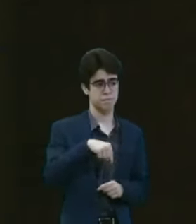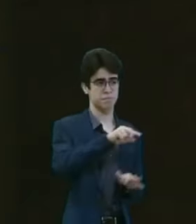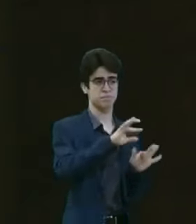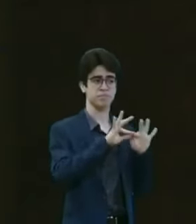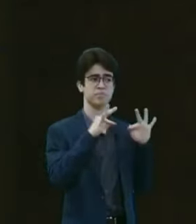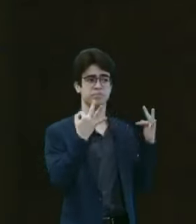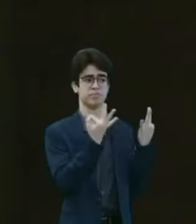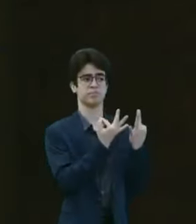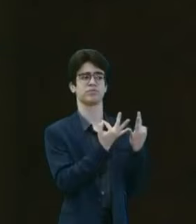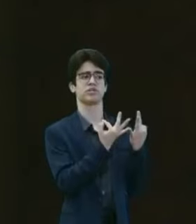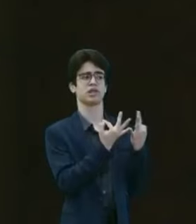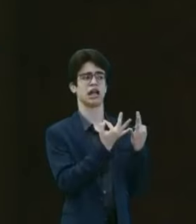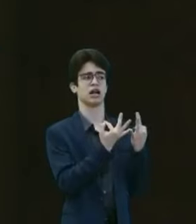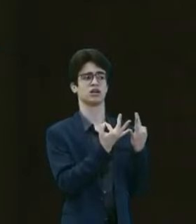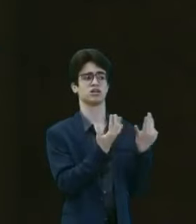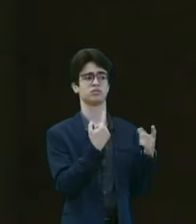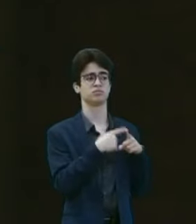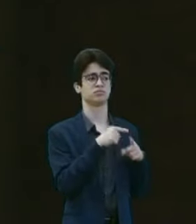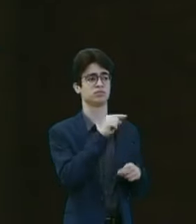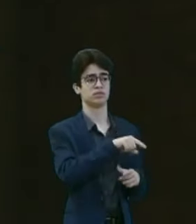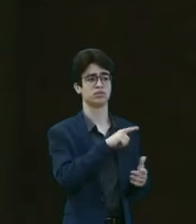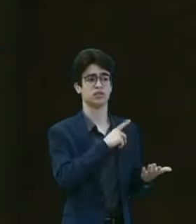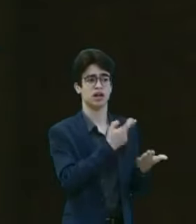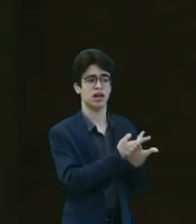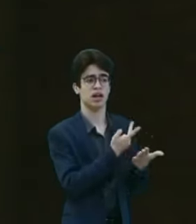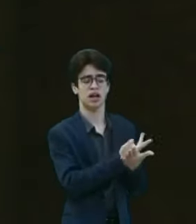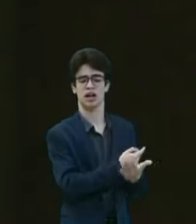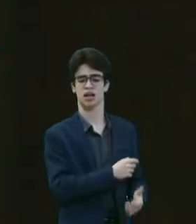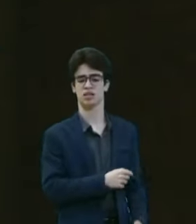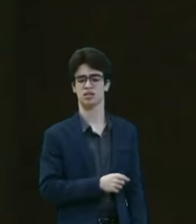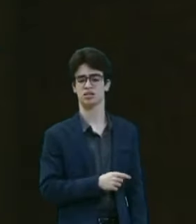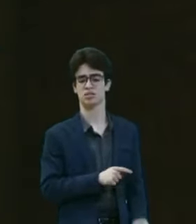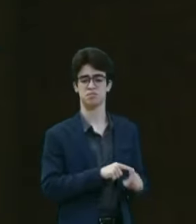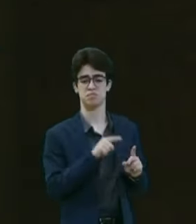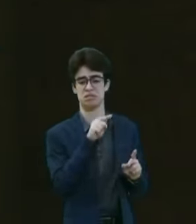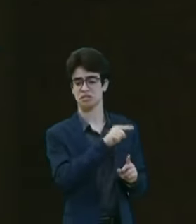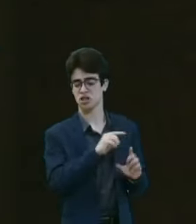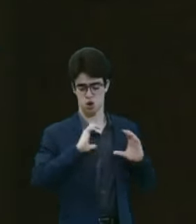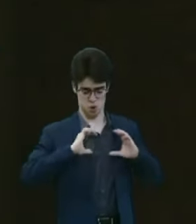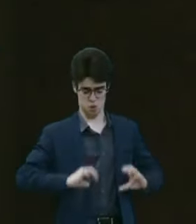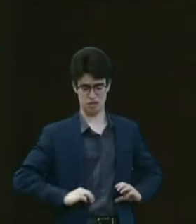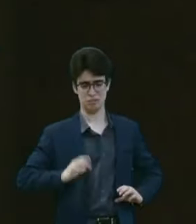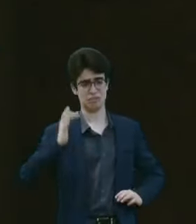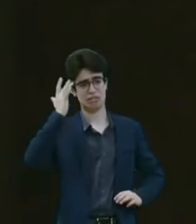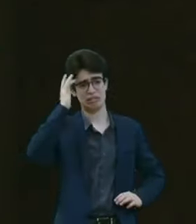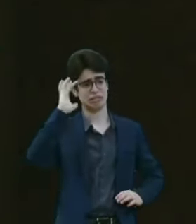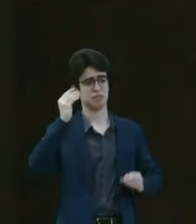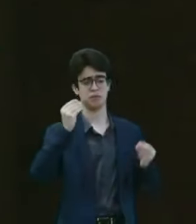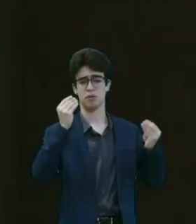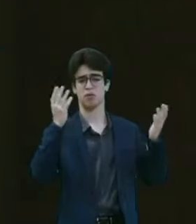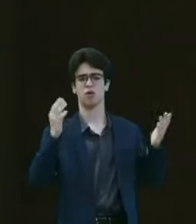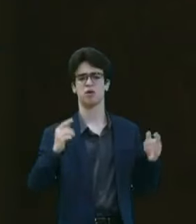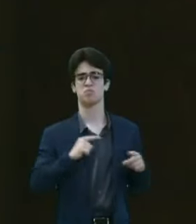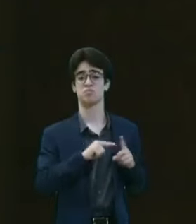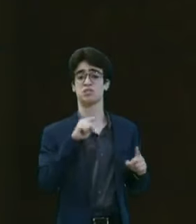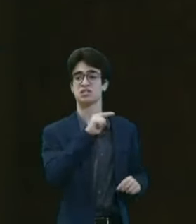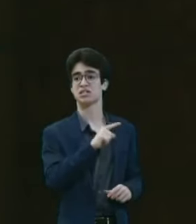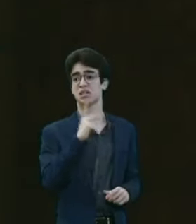família. Ele errou, ele caiu e ele não sabe lidar com isso. E ele começa a